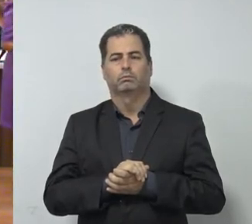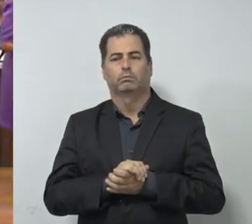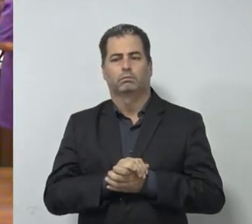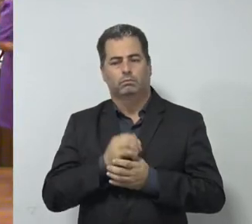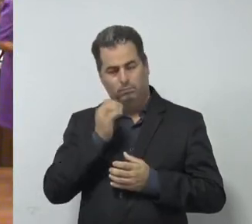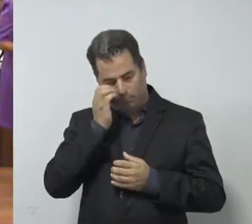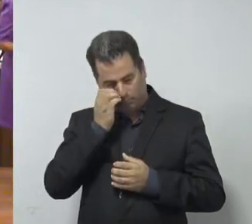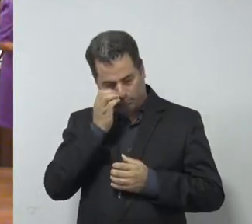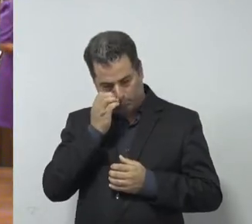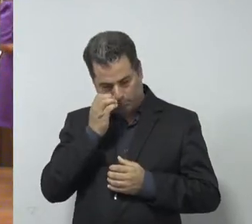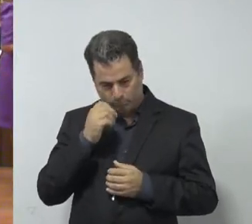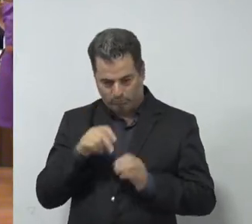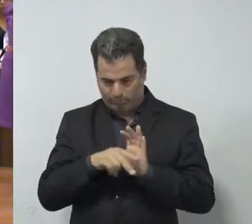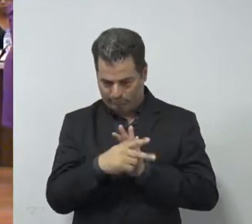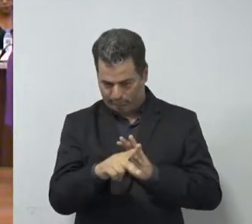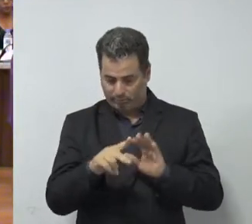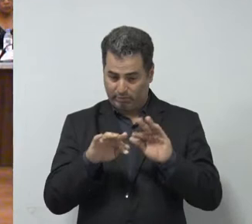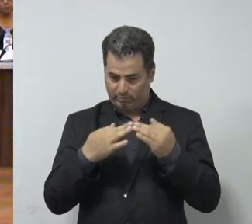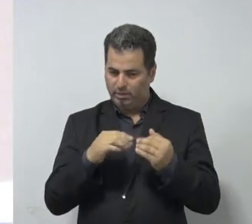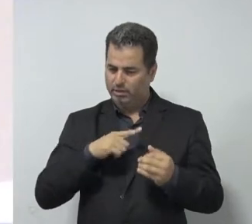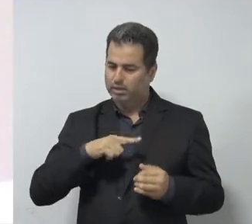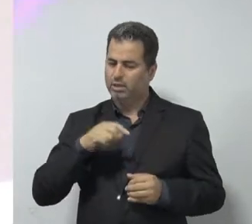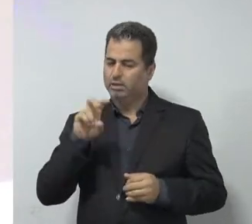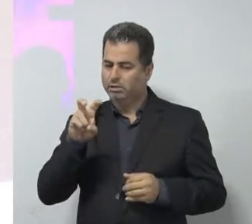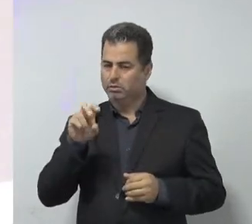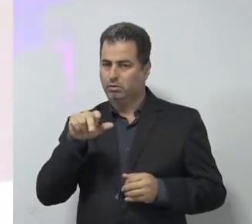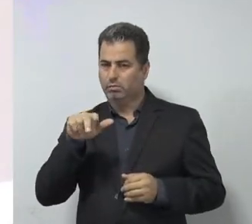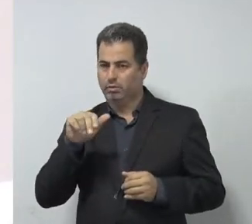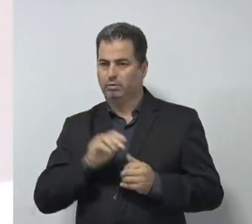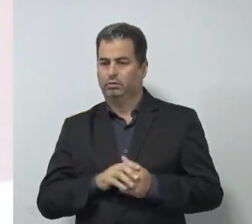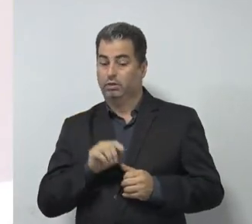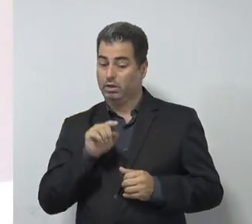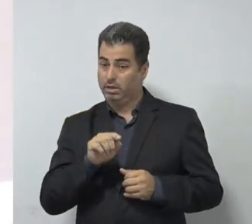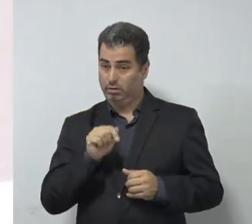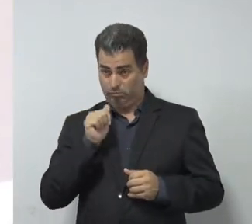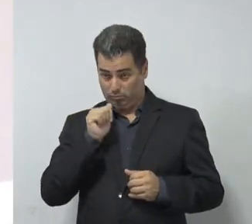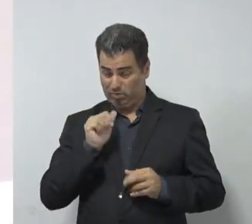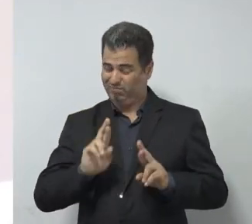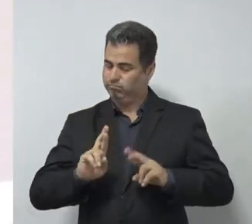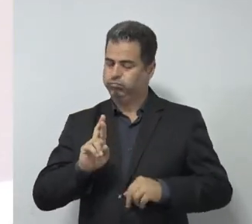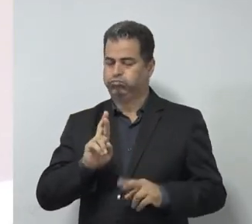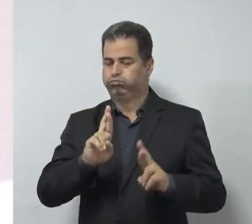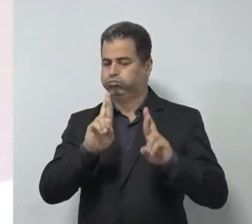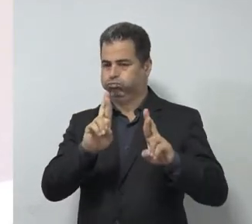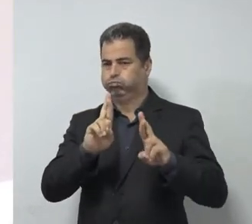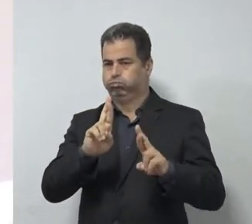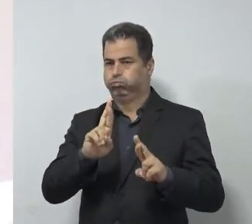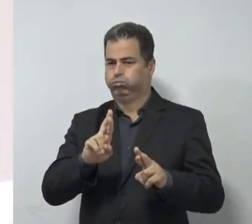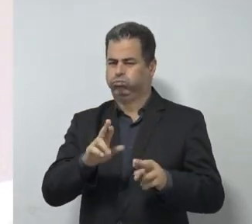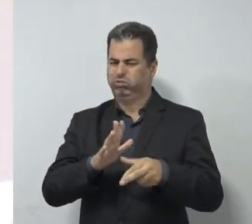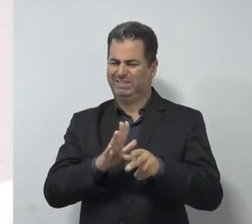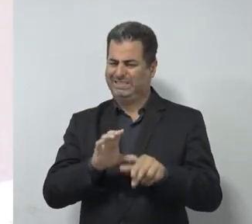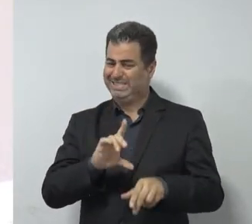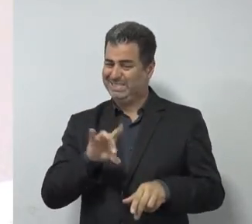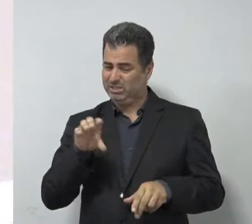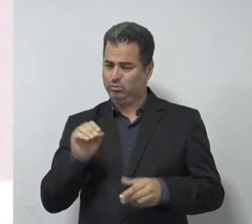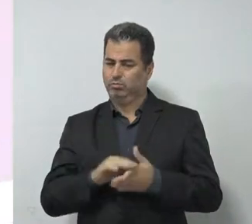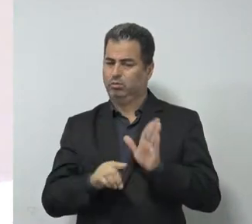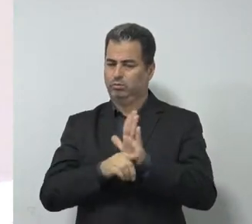De uma família com 5 irmãos, o que fez apresentar responsabilidade muito cedo para ajudar em casa. Com